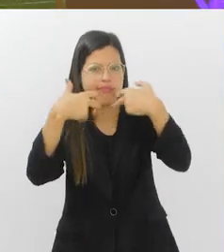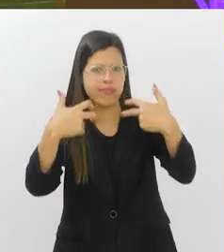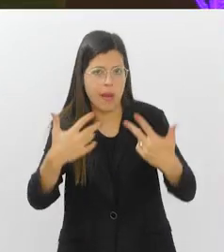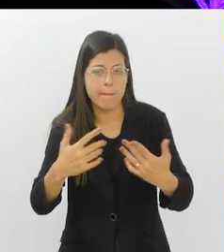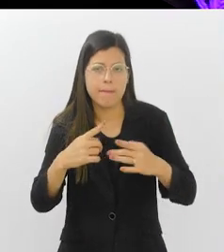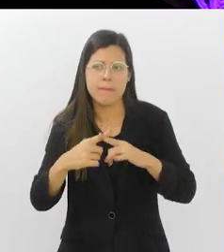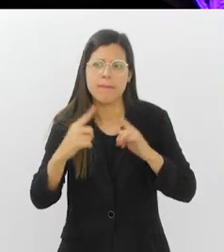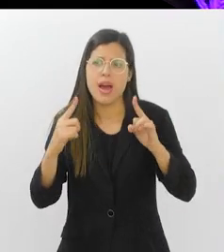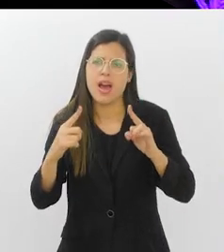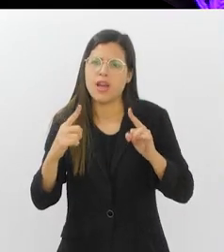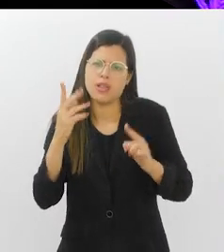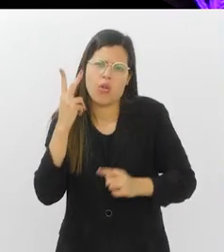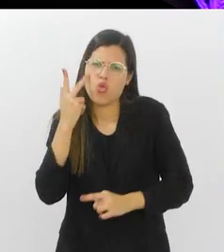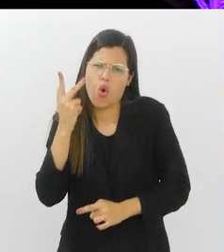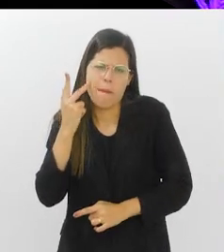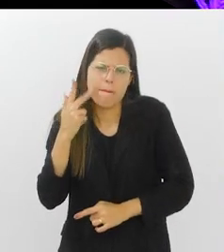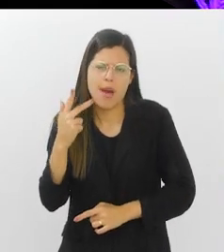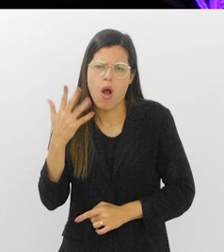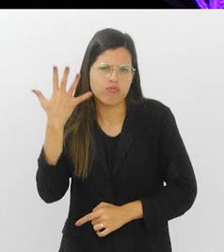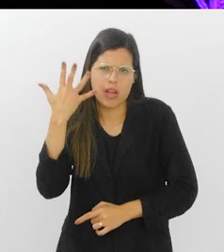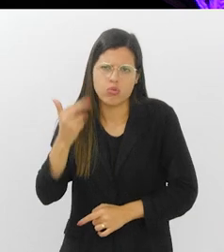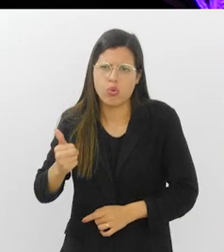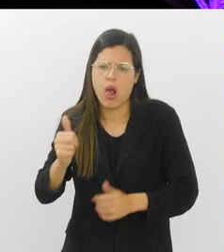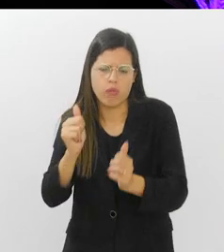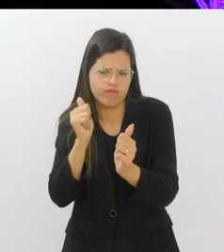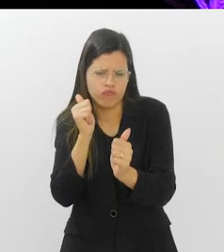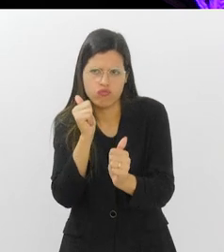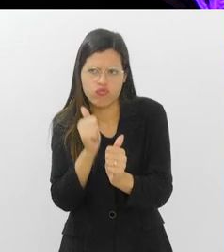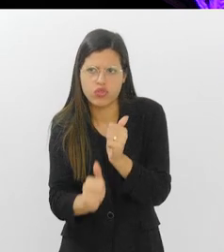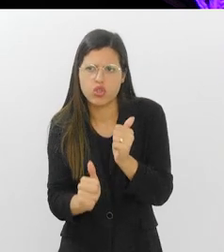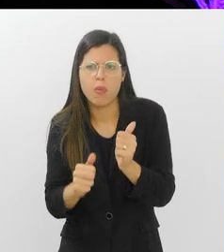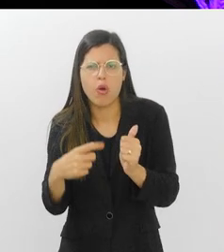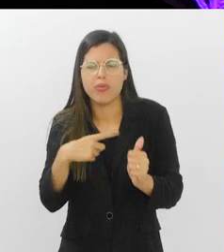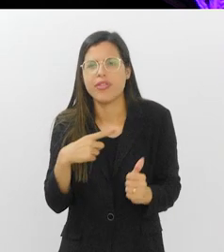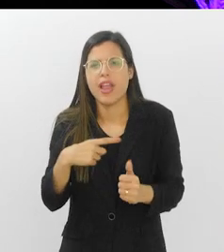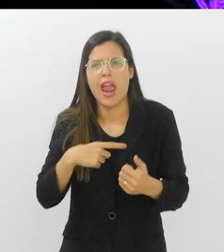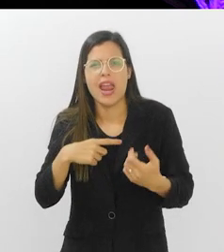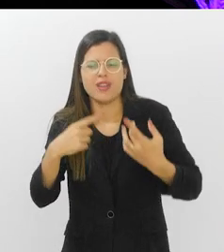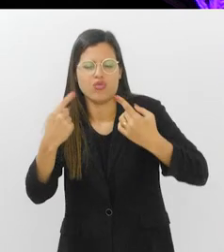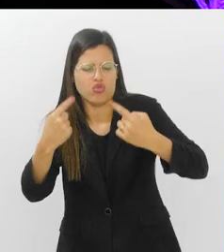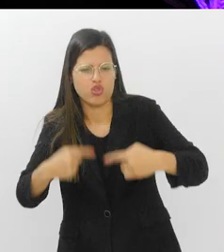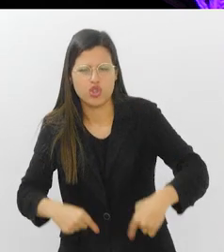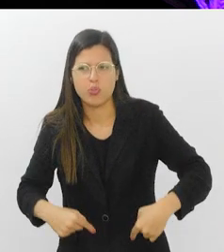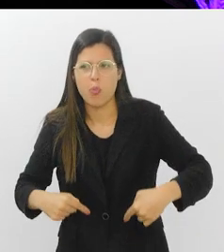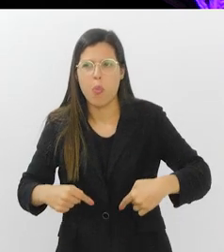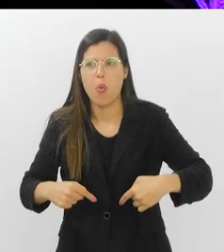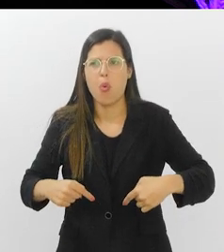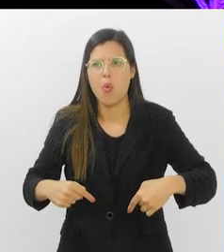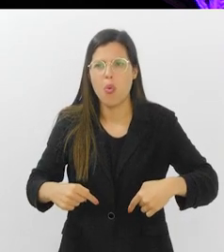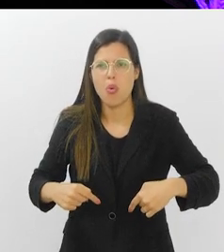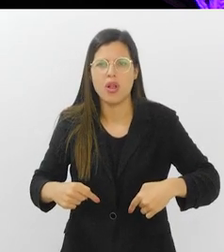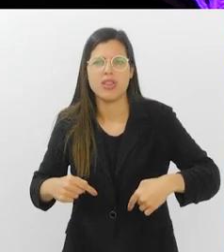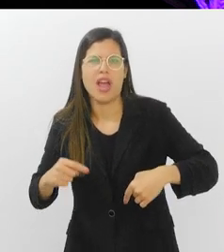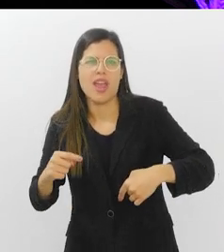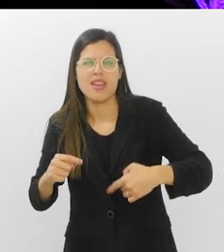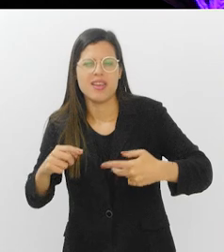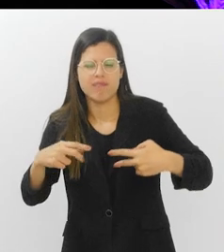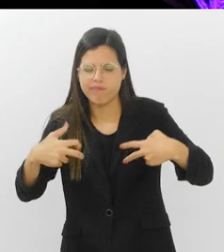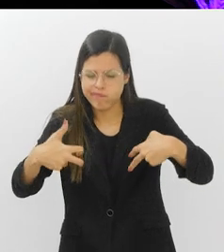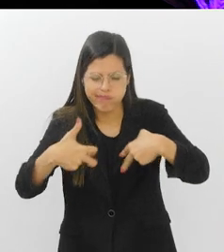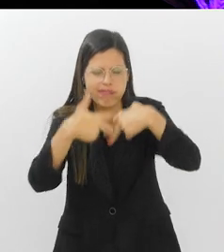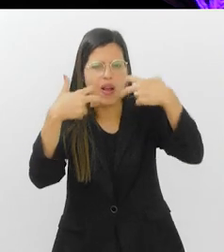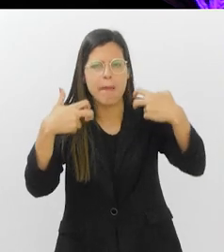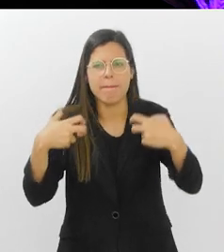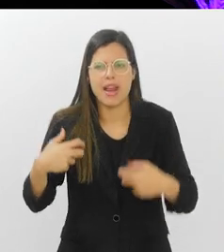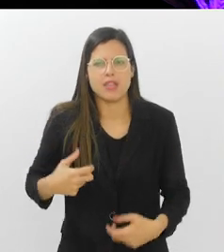choque mas de modo geral São choques comuns até ao futebol né que você tem muito aquela disputa né disputa dentro da área o